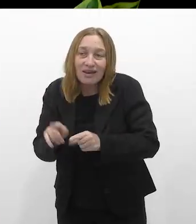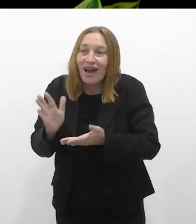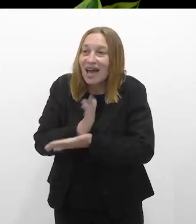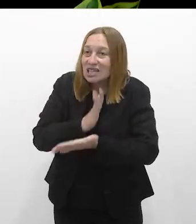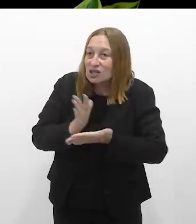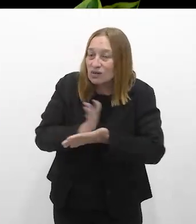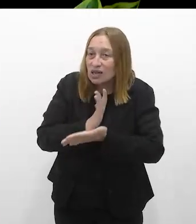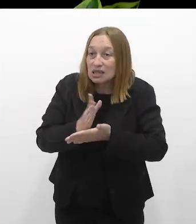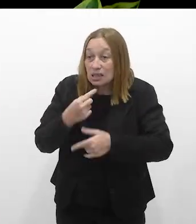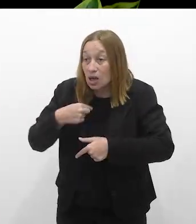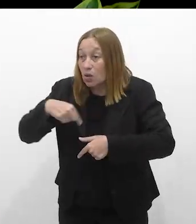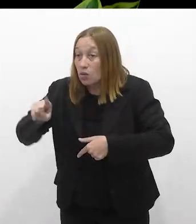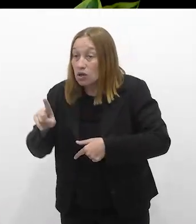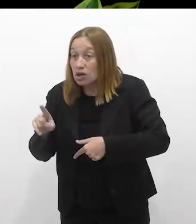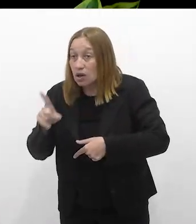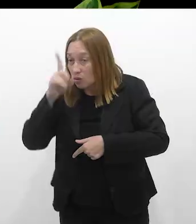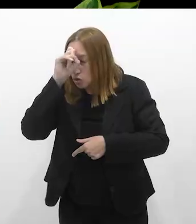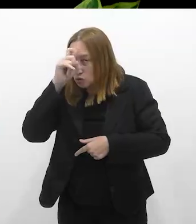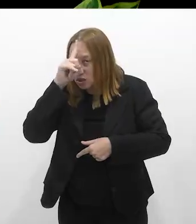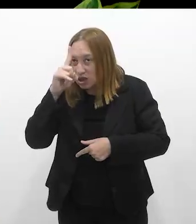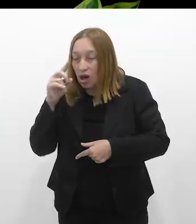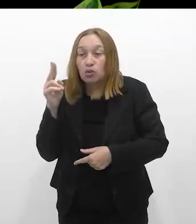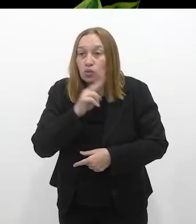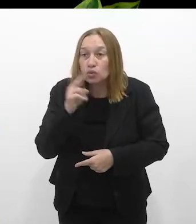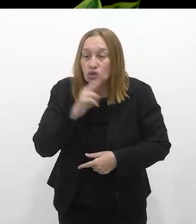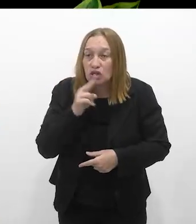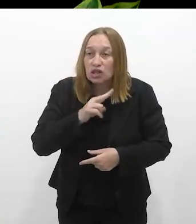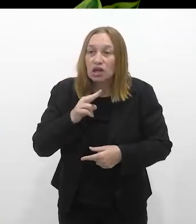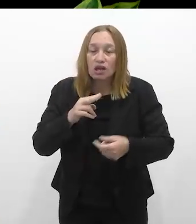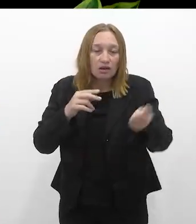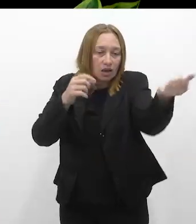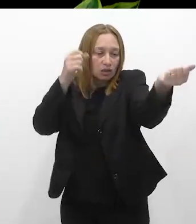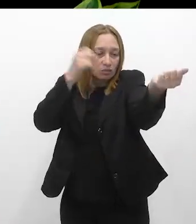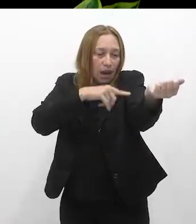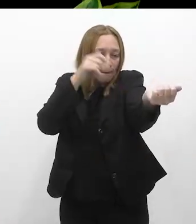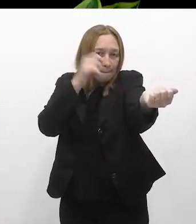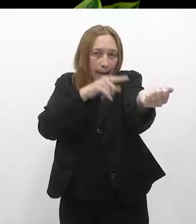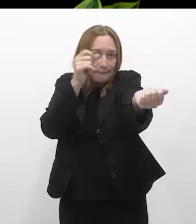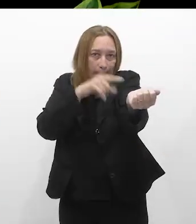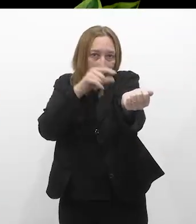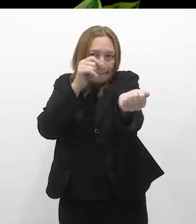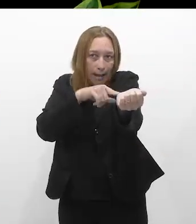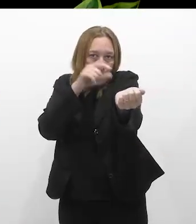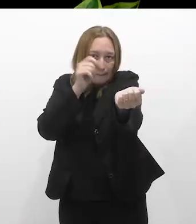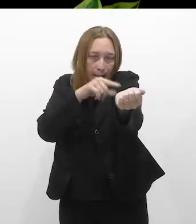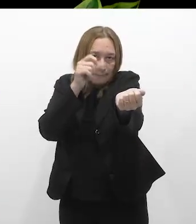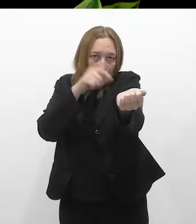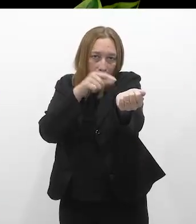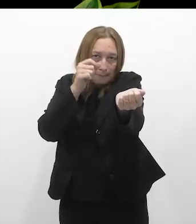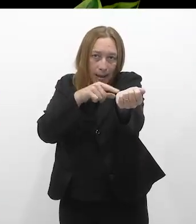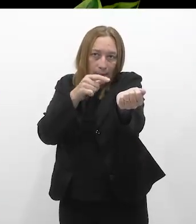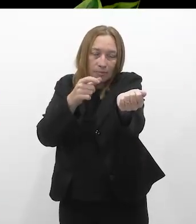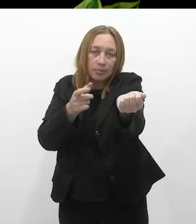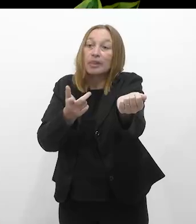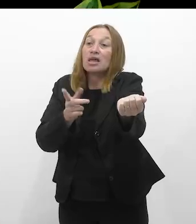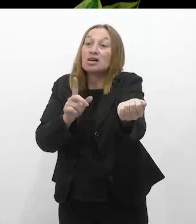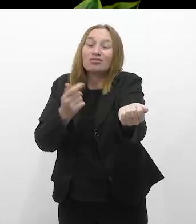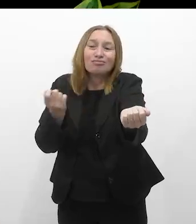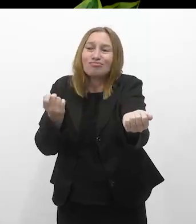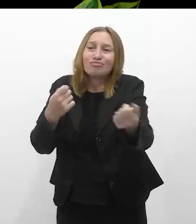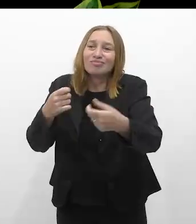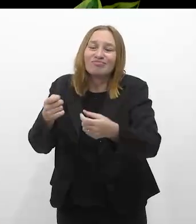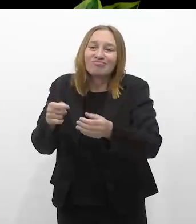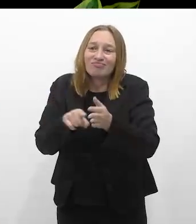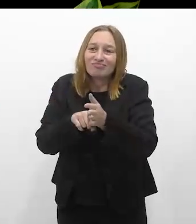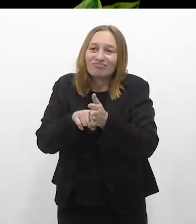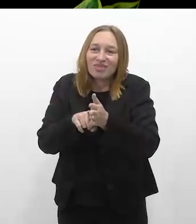sabe? Quando eu, muitas vezes, ia ao pronto-socorro e ficava no soro, né? Tomando medicamento na veia, não